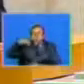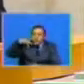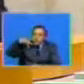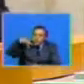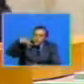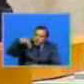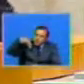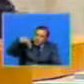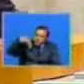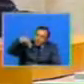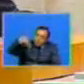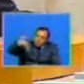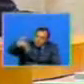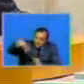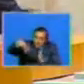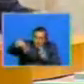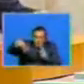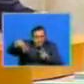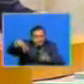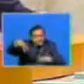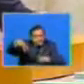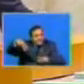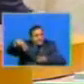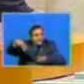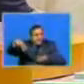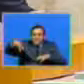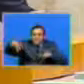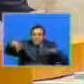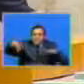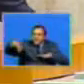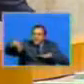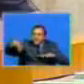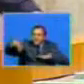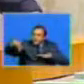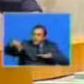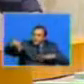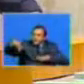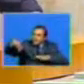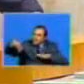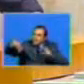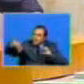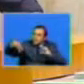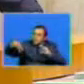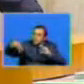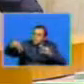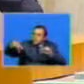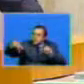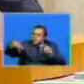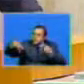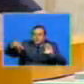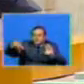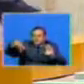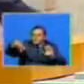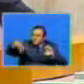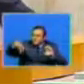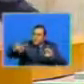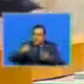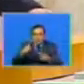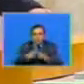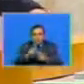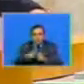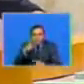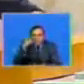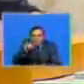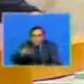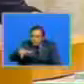na cidade e sente a cidade. Isso também revela uma capacidade de sentir o que o povo sente. Porque quem não sente o